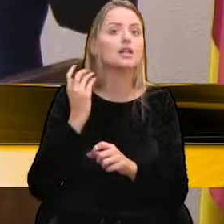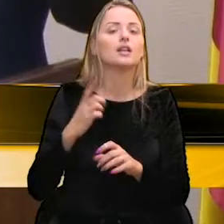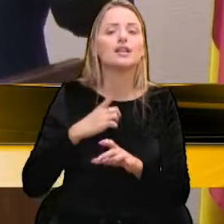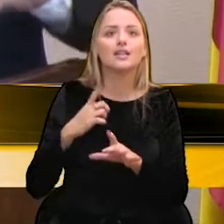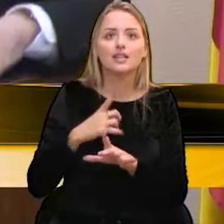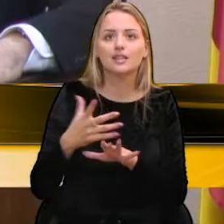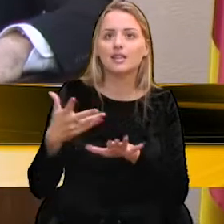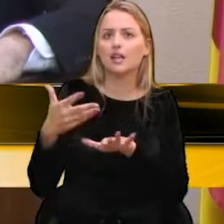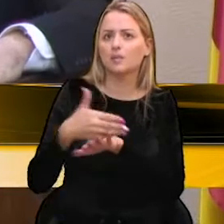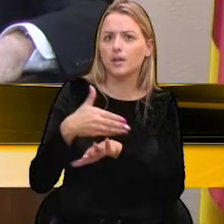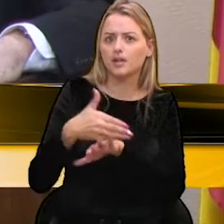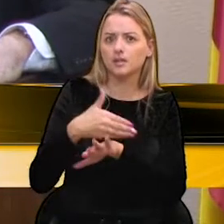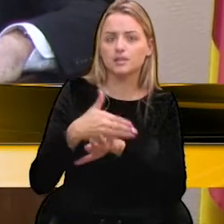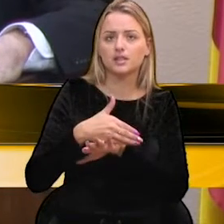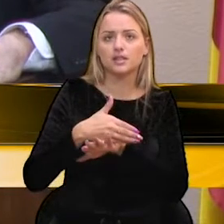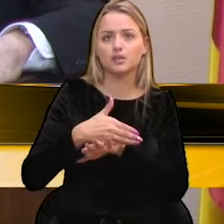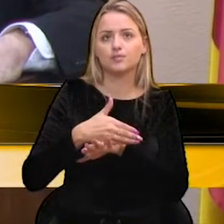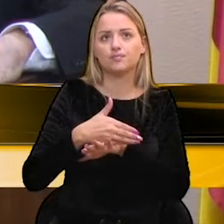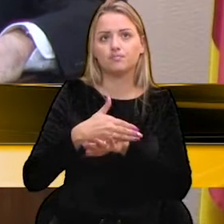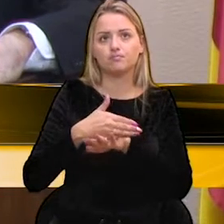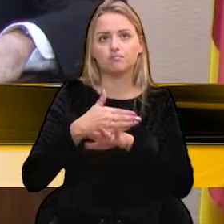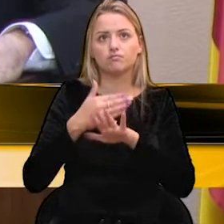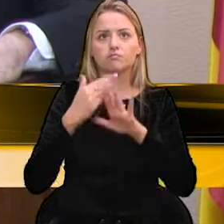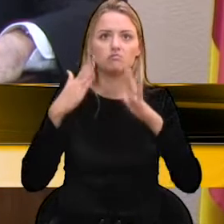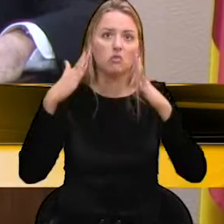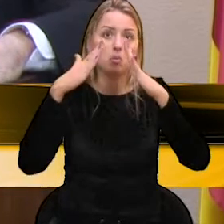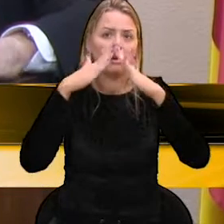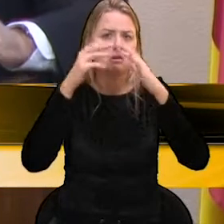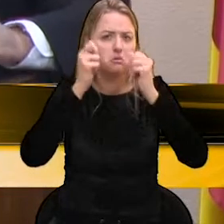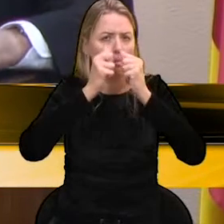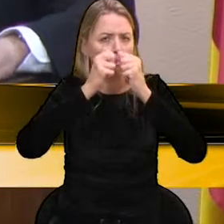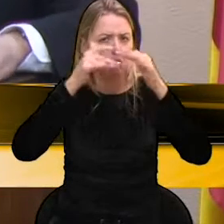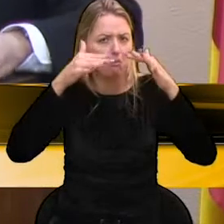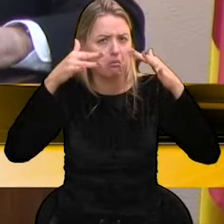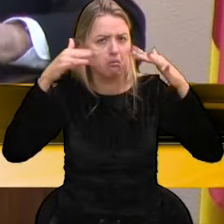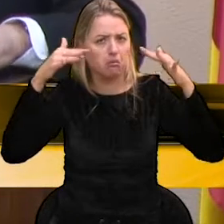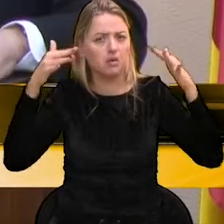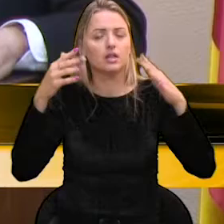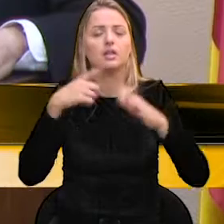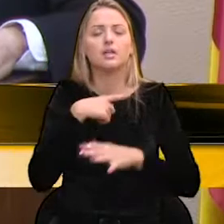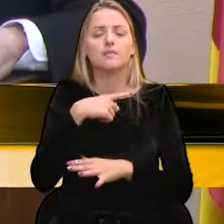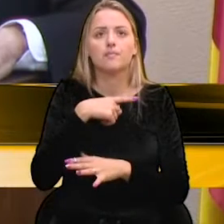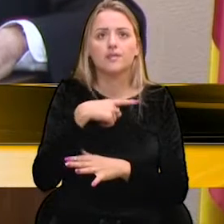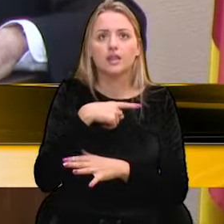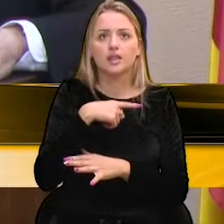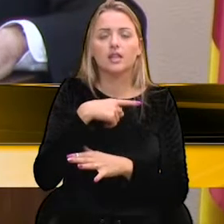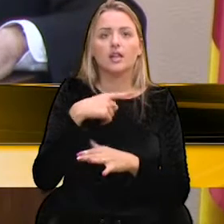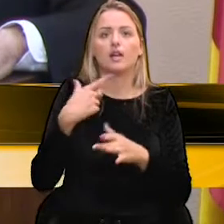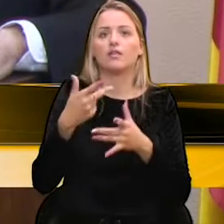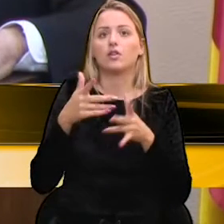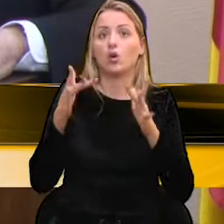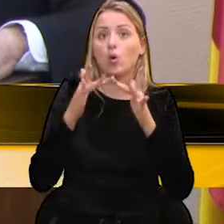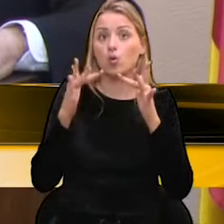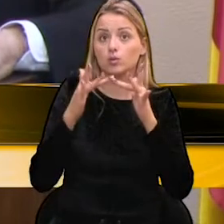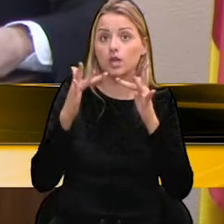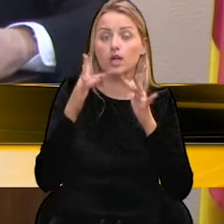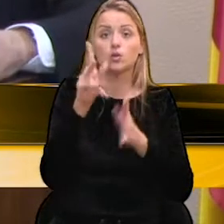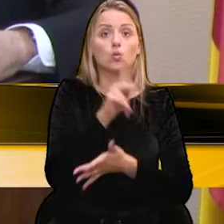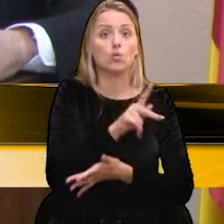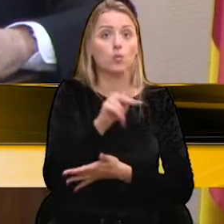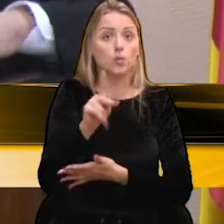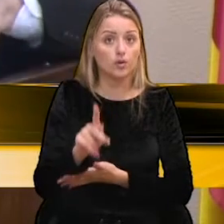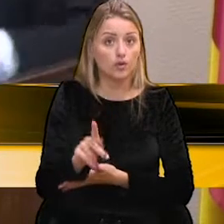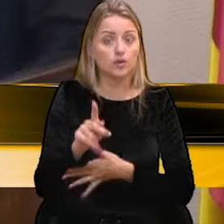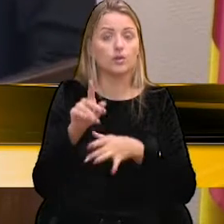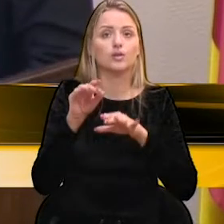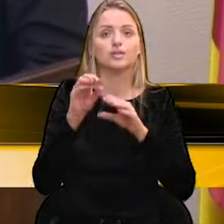há muito tempo, aquele palácio, e nós tivemos um contato muito importante com docentes daquela universidade, que tratam